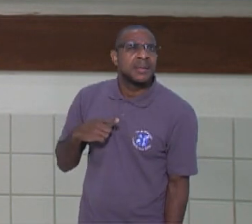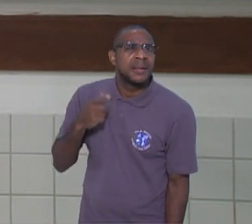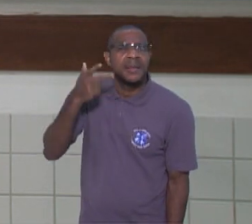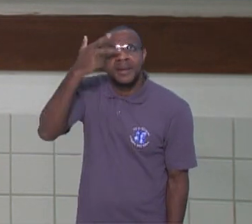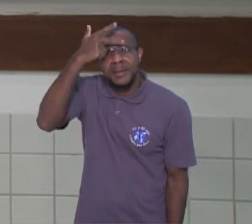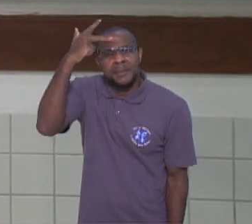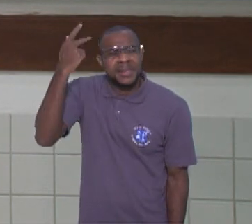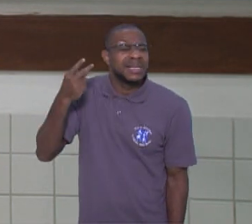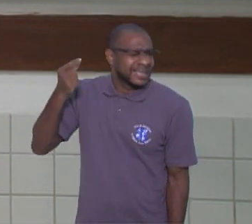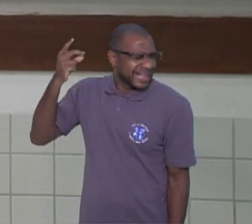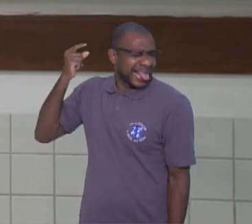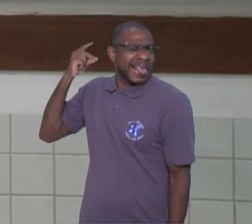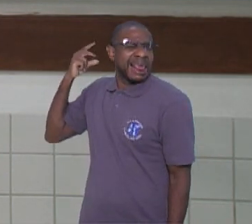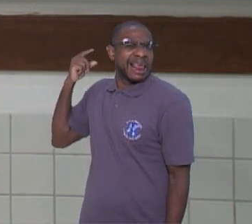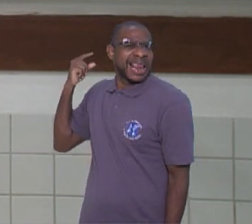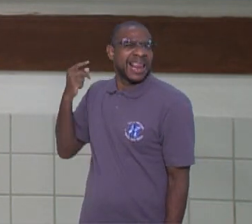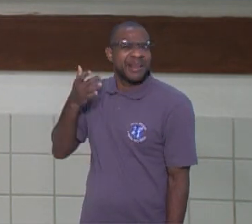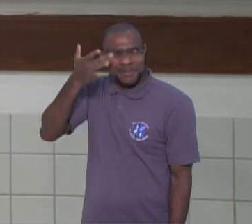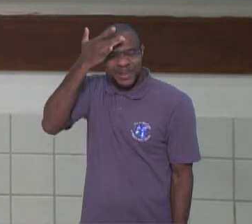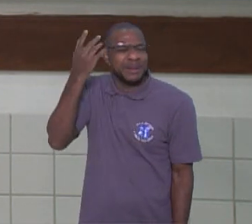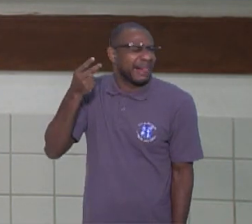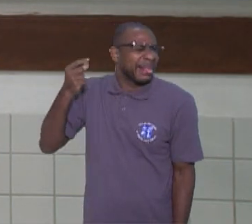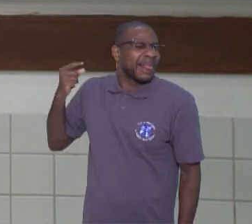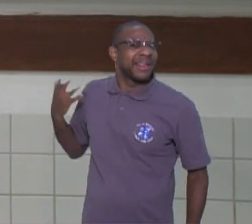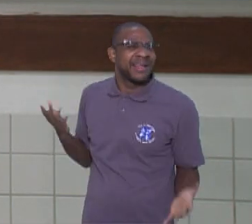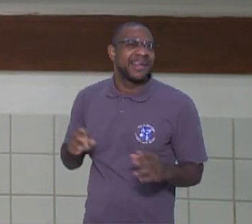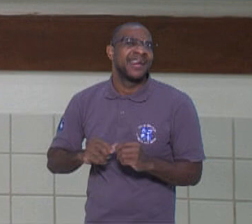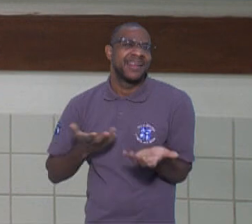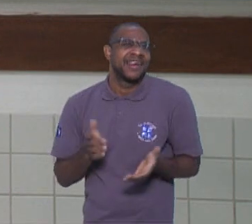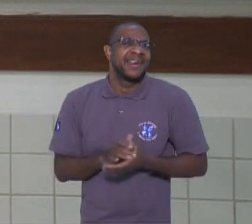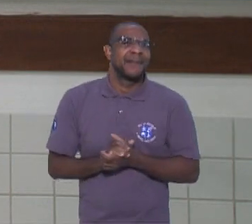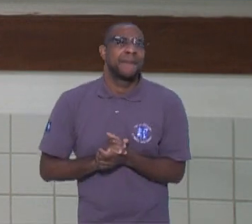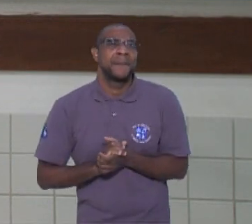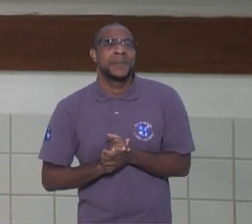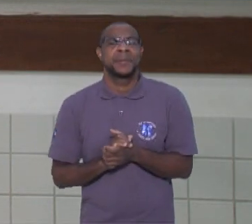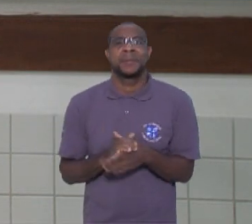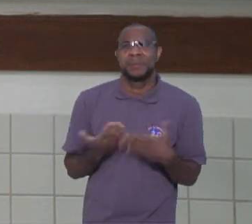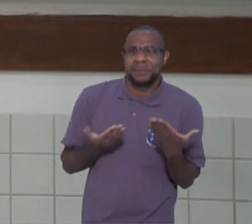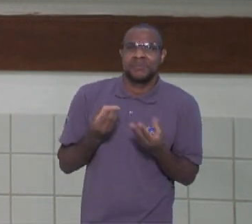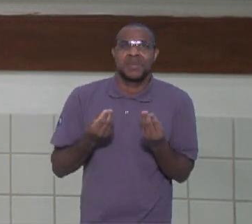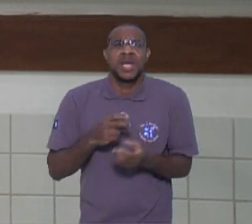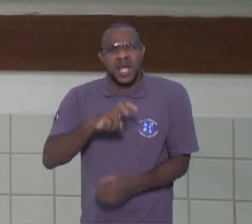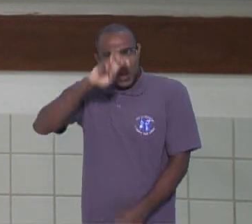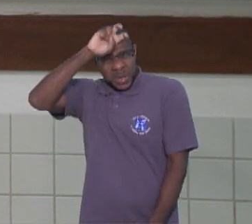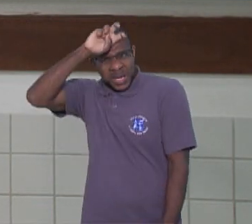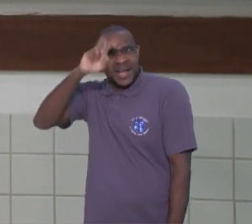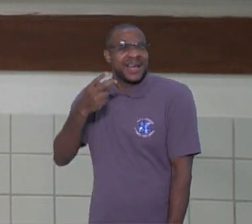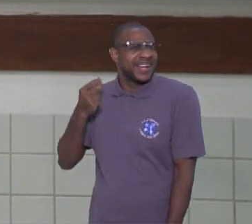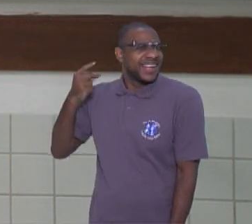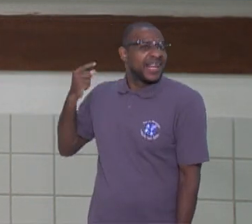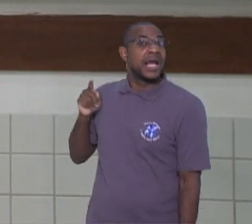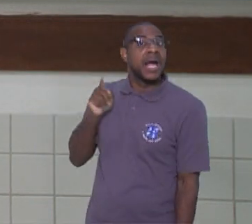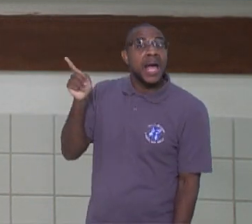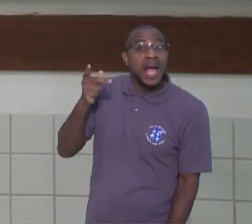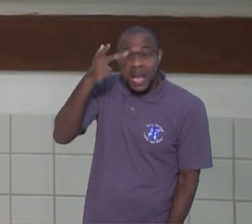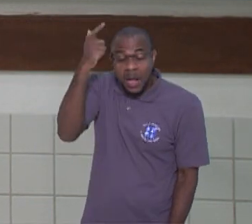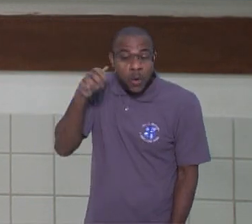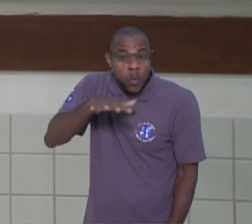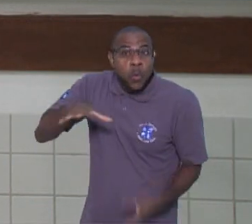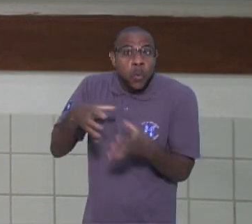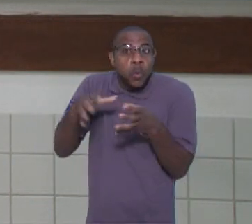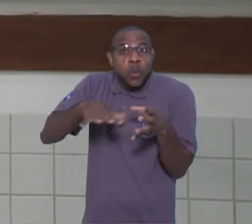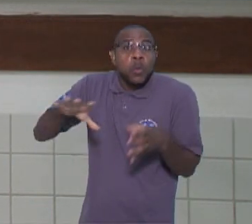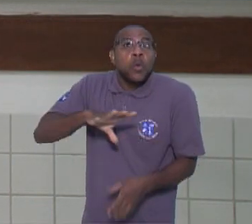pessoal aqui, os antigão, né? Claro, ó, os babilônios, os gregos, os egípcios. E esse pessoal, ele sempre